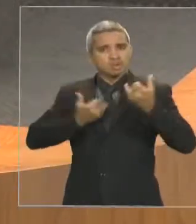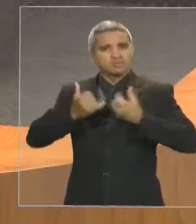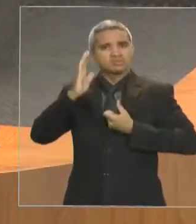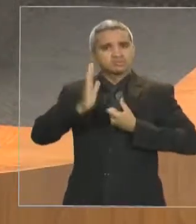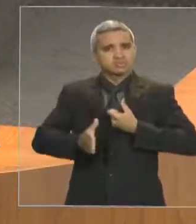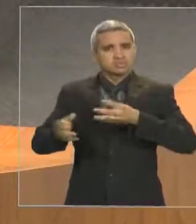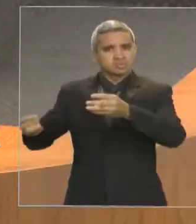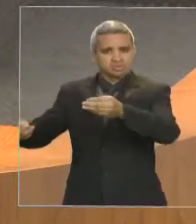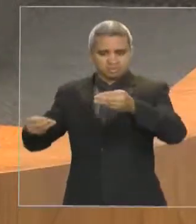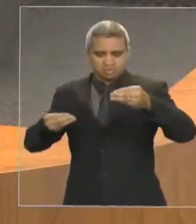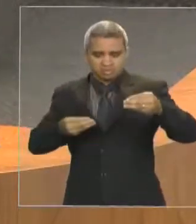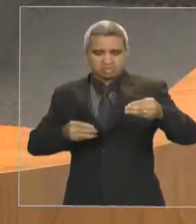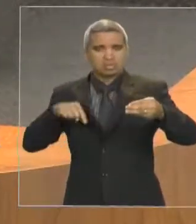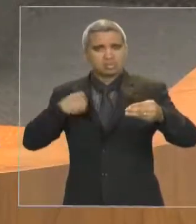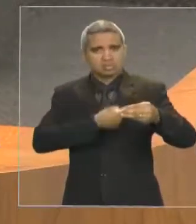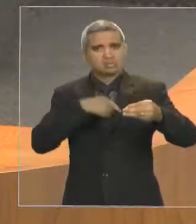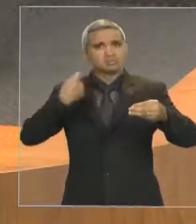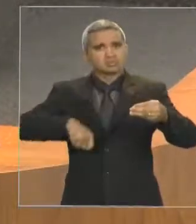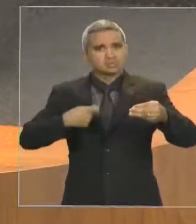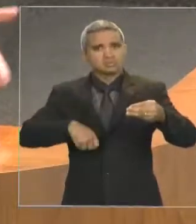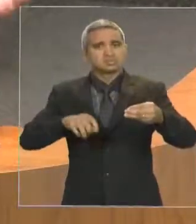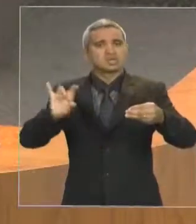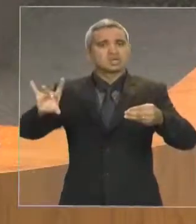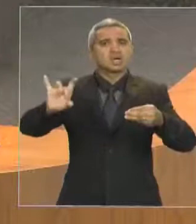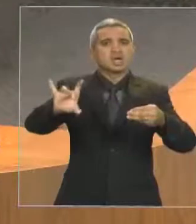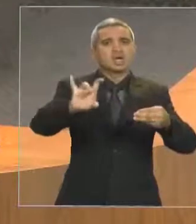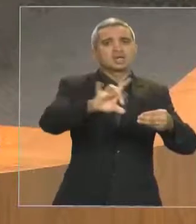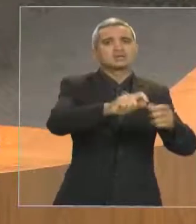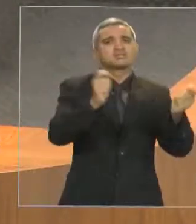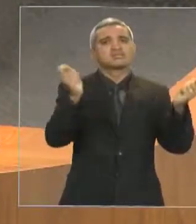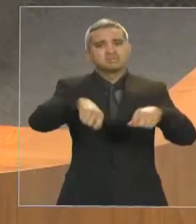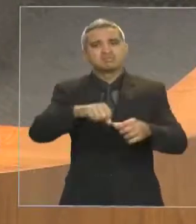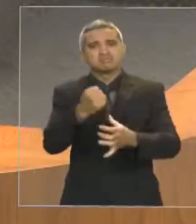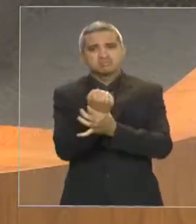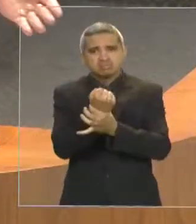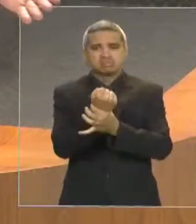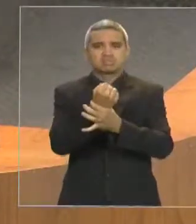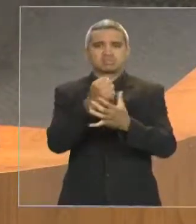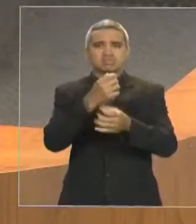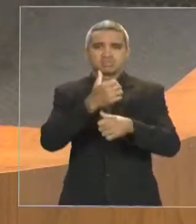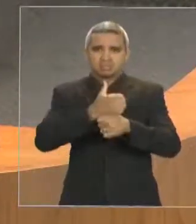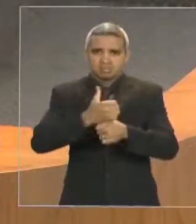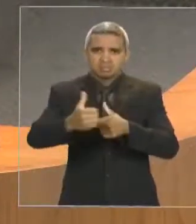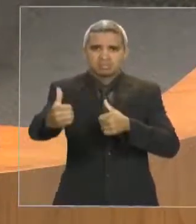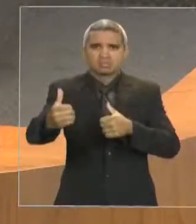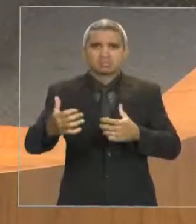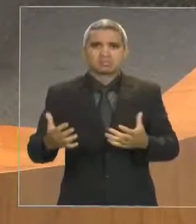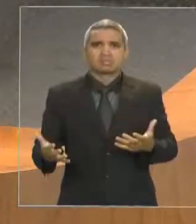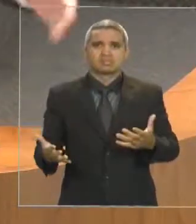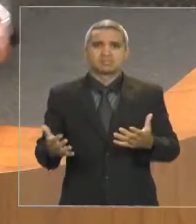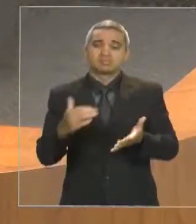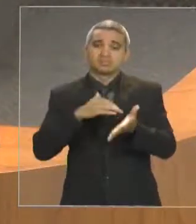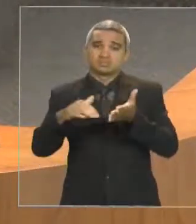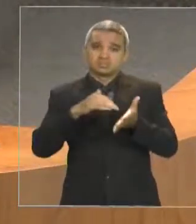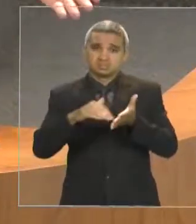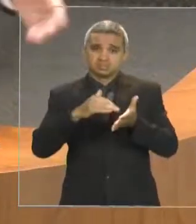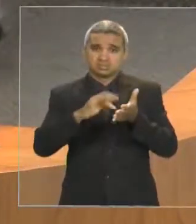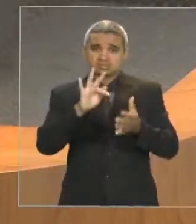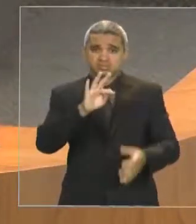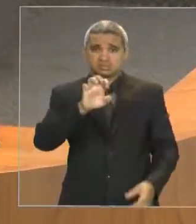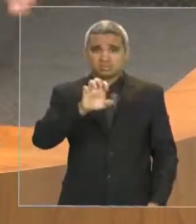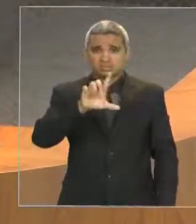vamos fortalecer o mandato de cada um de nós e vamos autorizar esse requerimento que o secretário Felipe já teve aqui, com